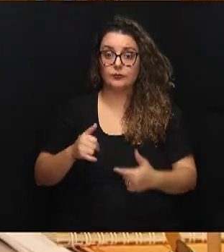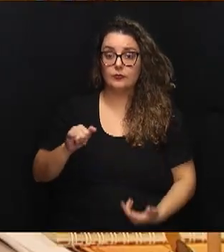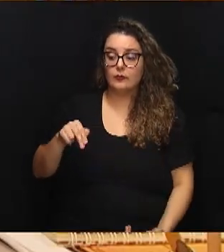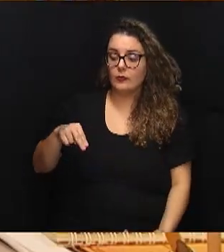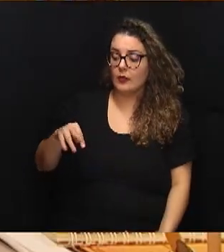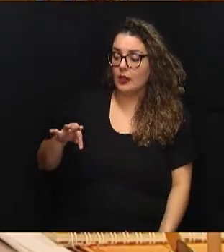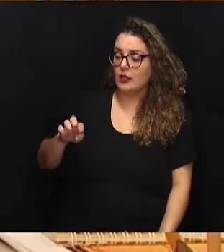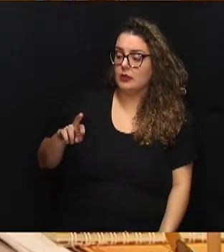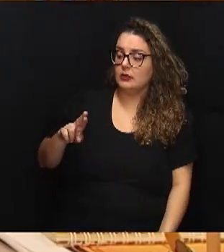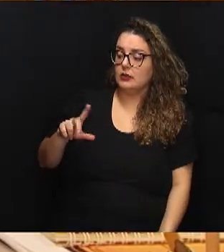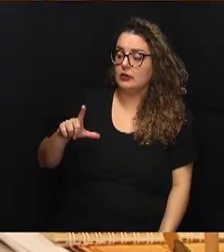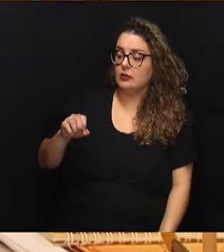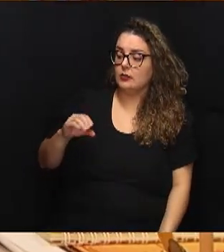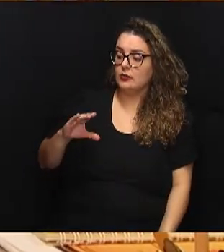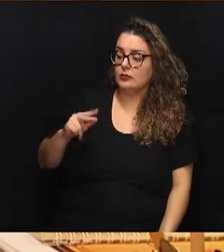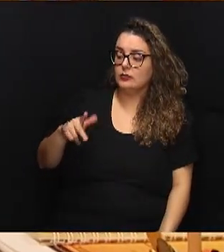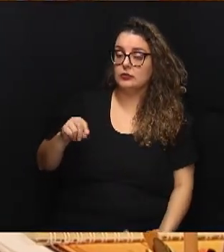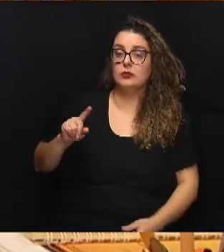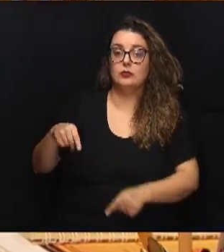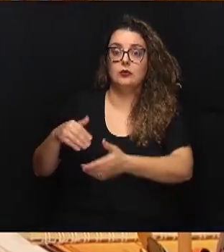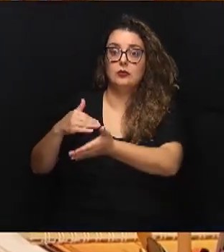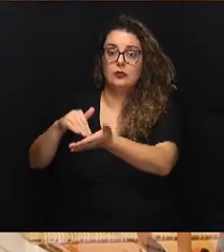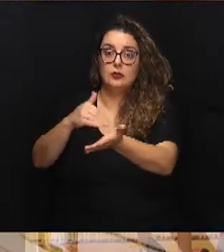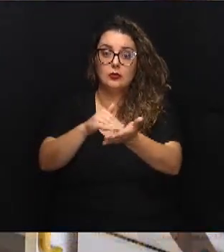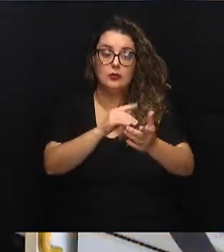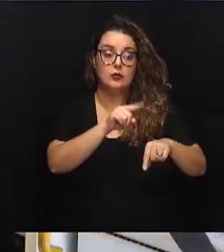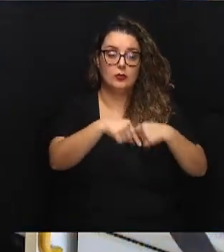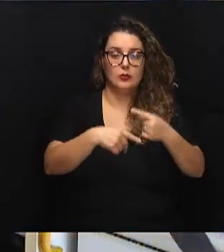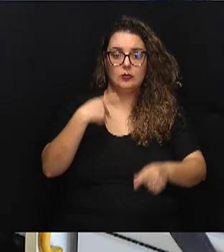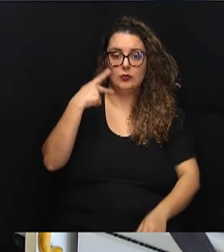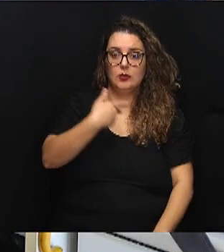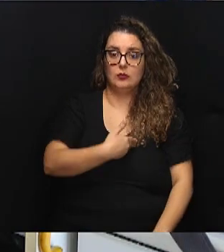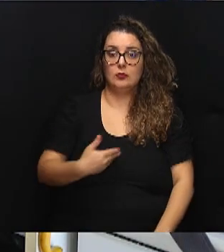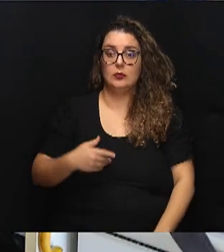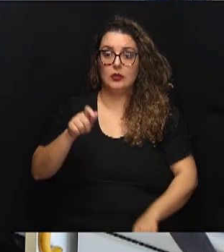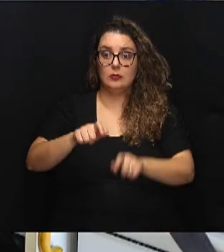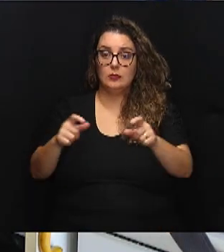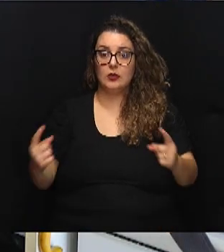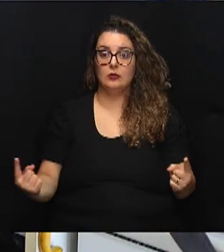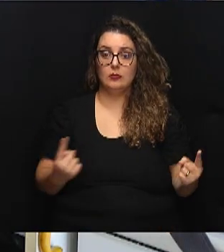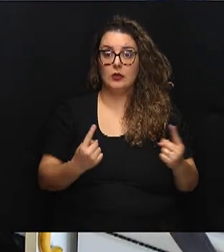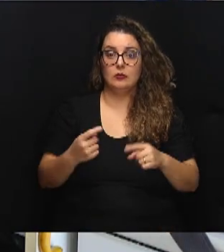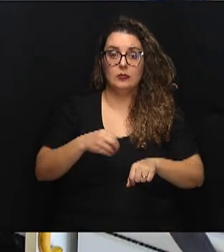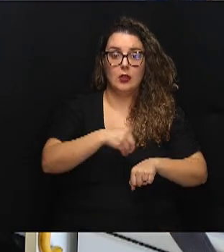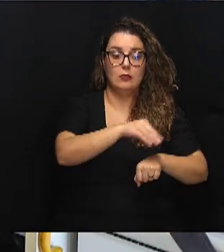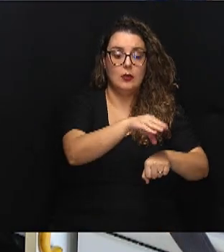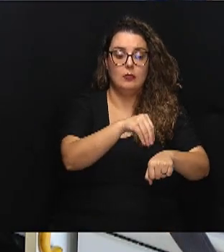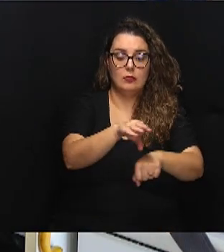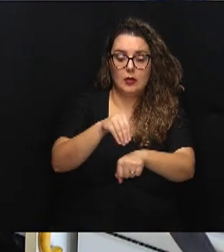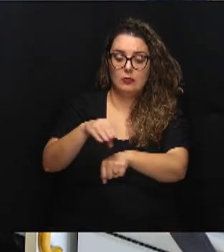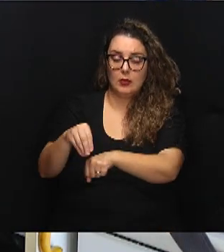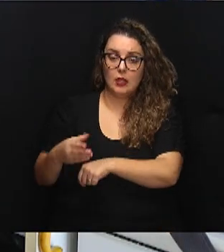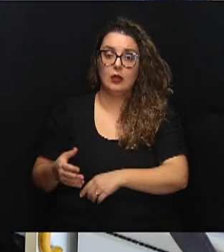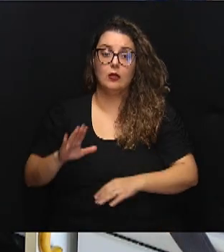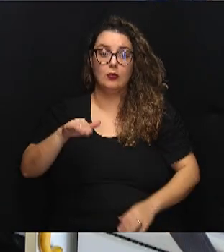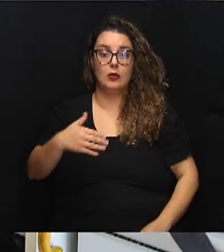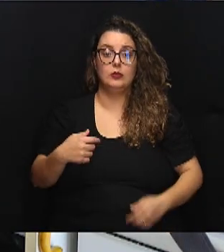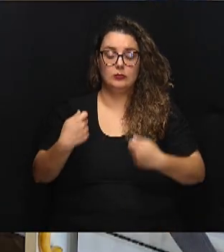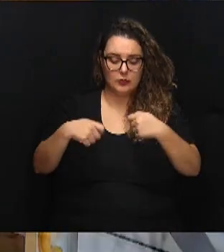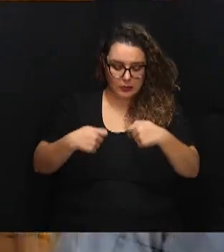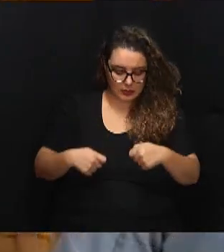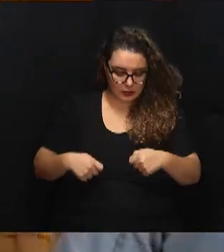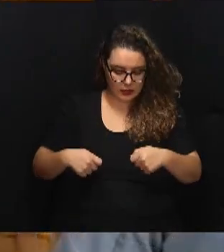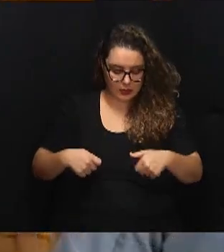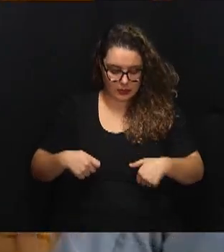outras secretarias, com outras políticas públicas, para que essas pessoas elas sejam direcionadas conforme a necessidade que elas